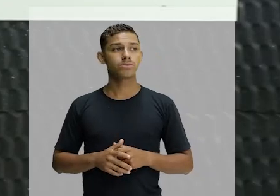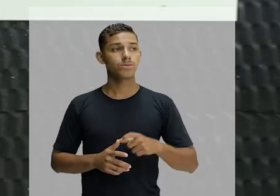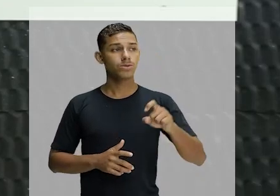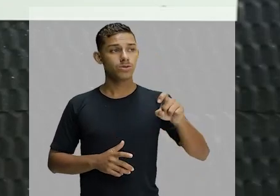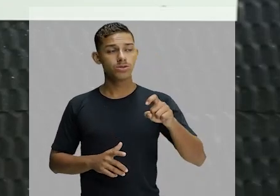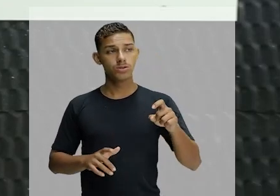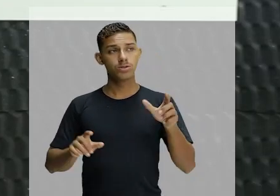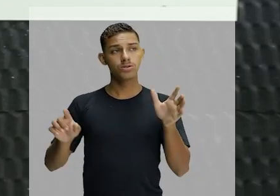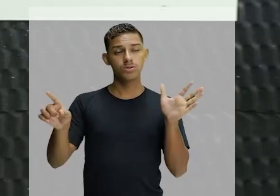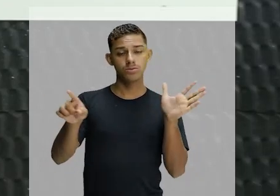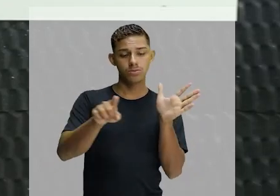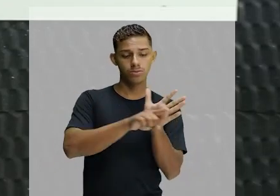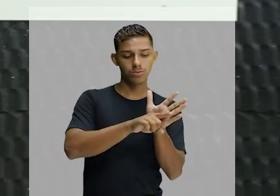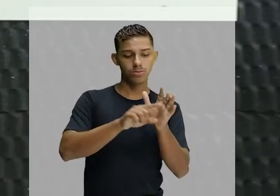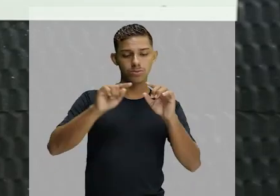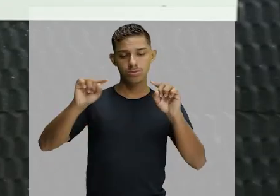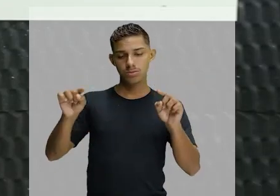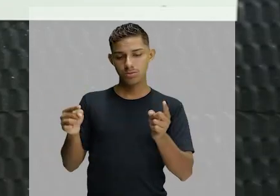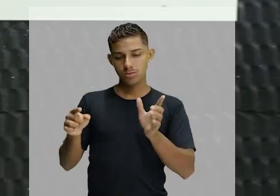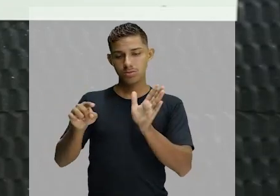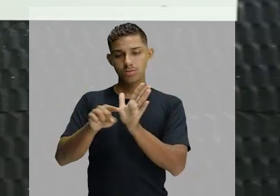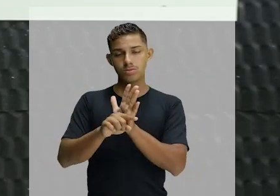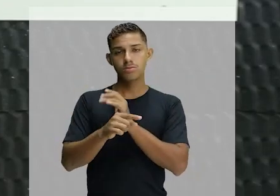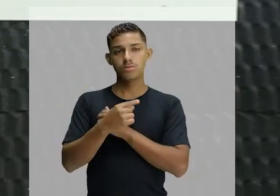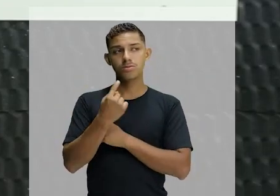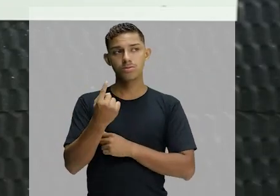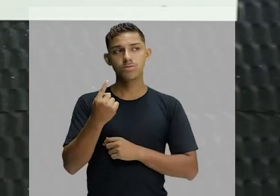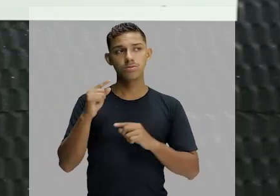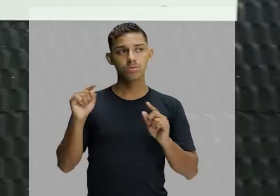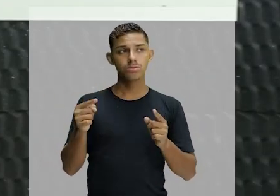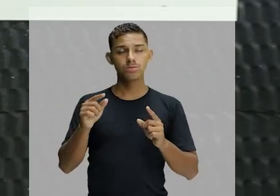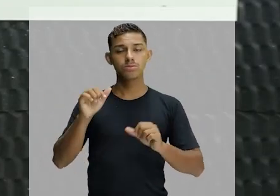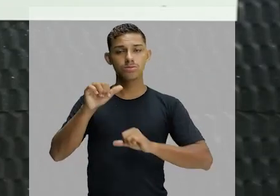menos com menos dá mais, fica x mais 1 ao quadrado,